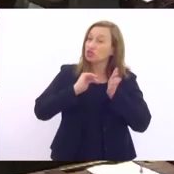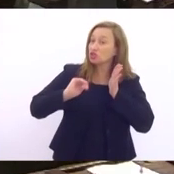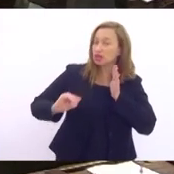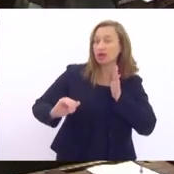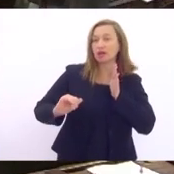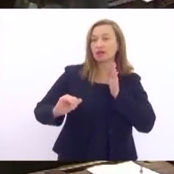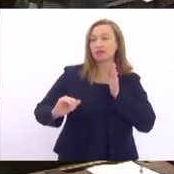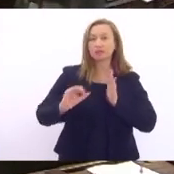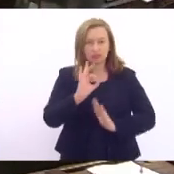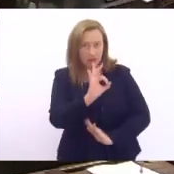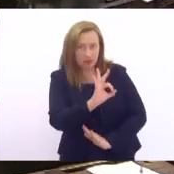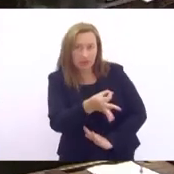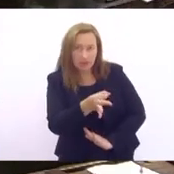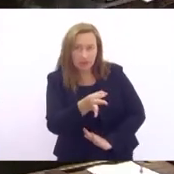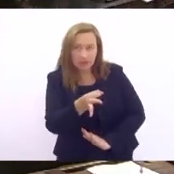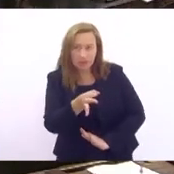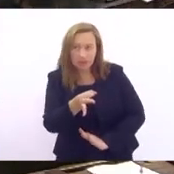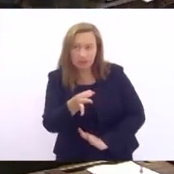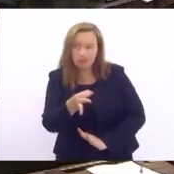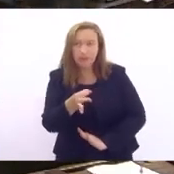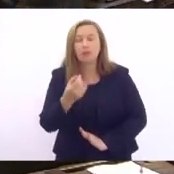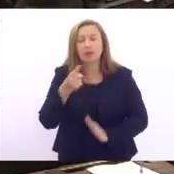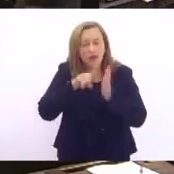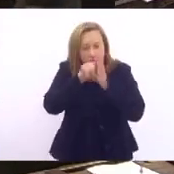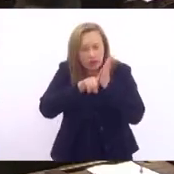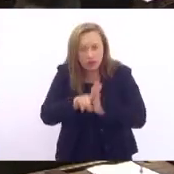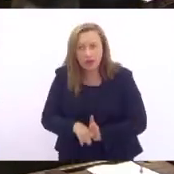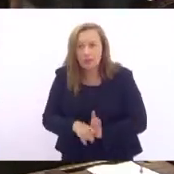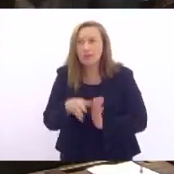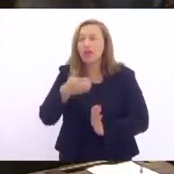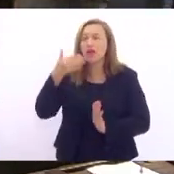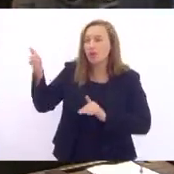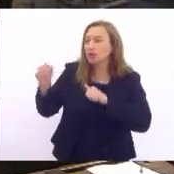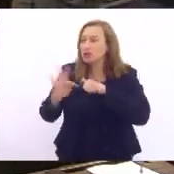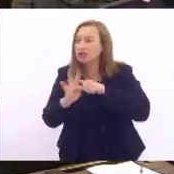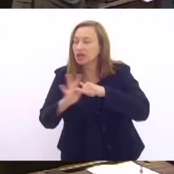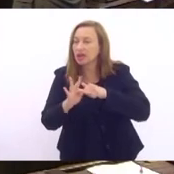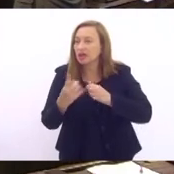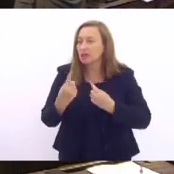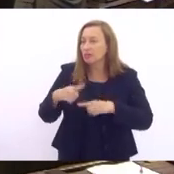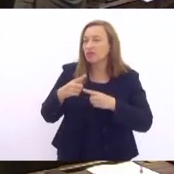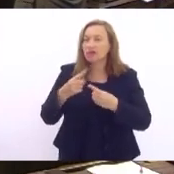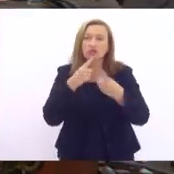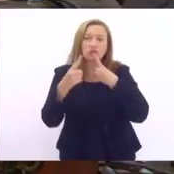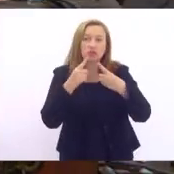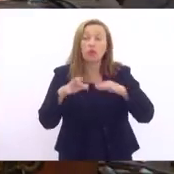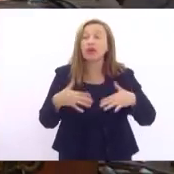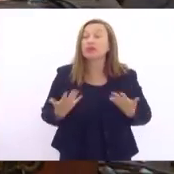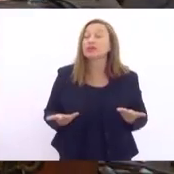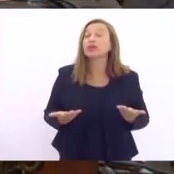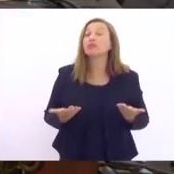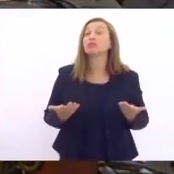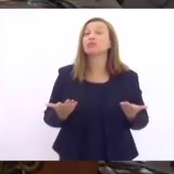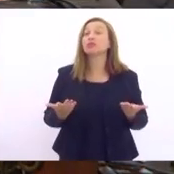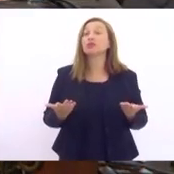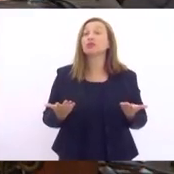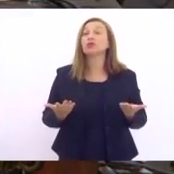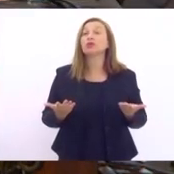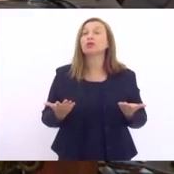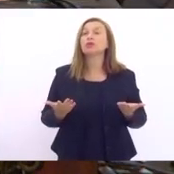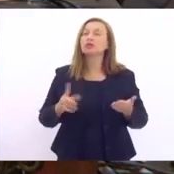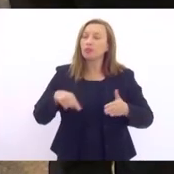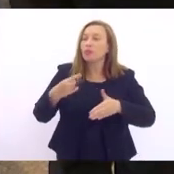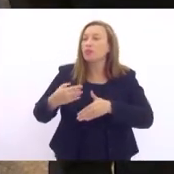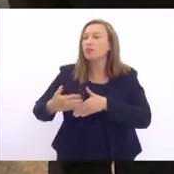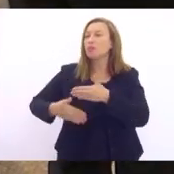presidente. Para analisar melhor tecnicamente, provocar as discussões. Eu acho que então a gente... com o tempo amadurece e melhora a forma, a